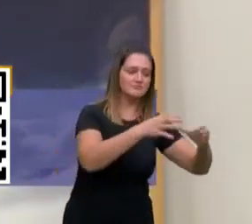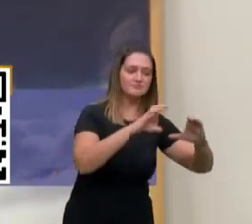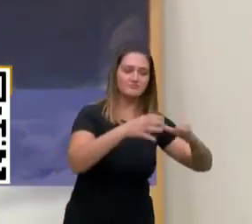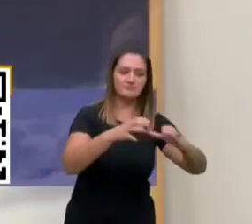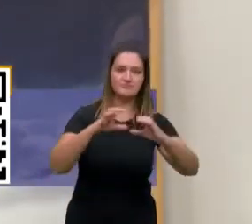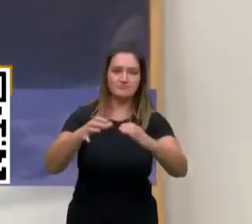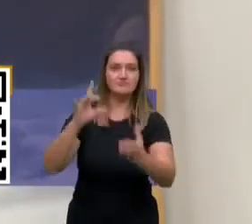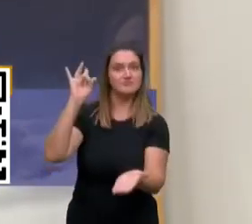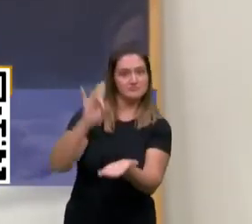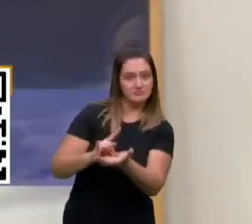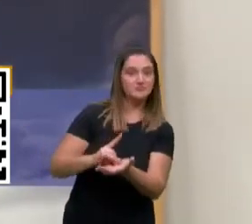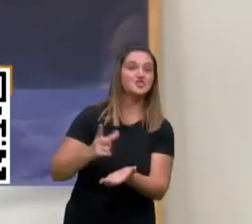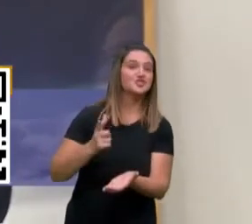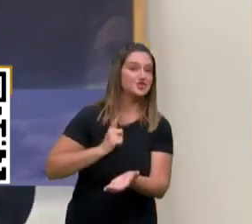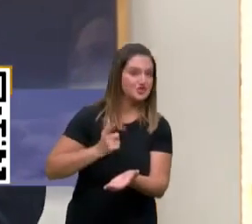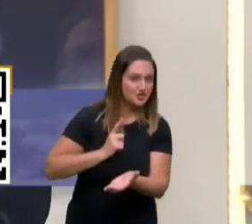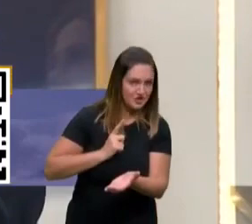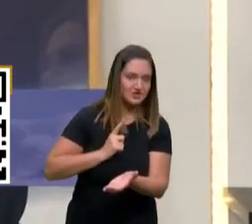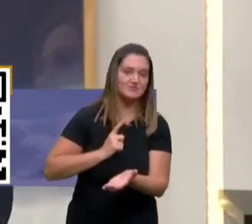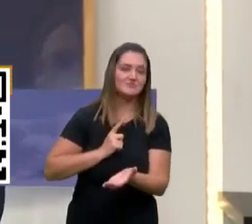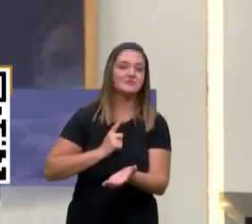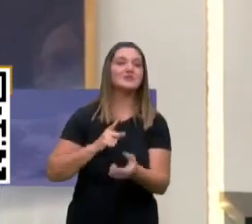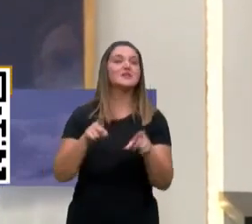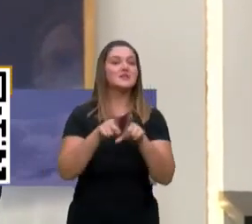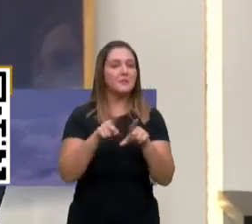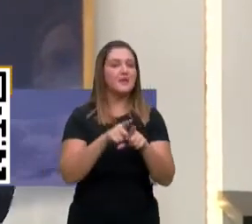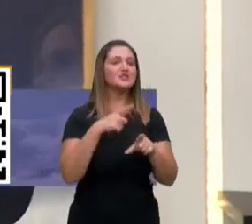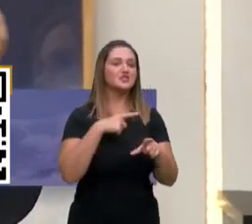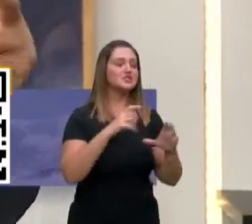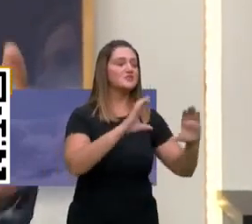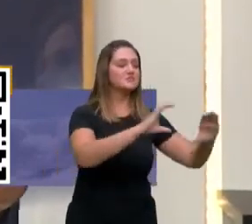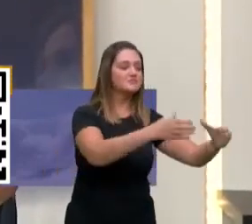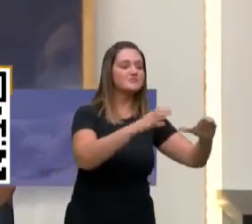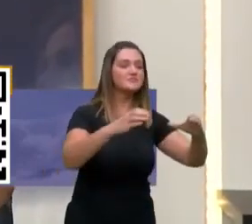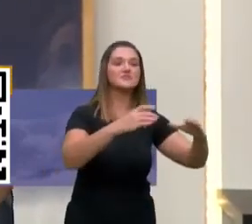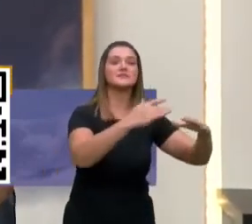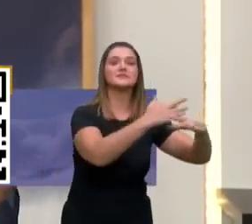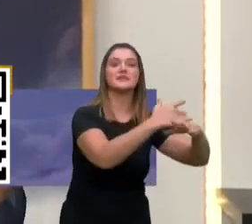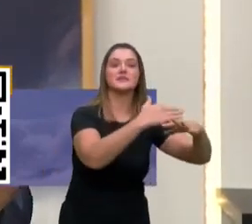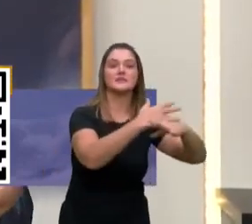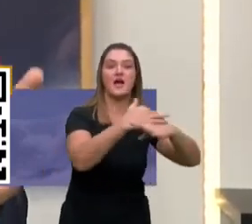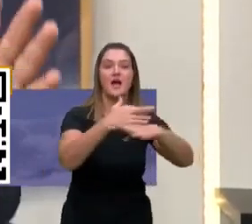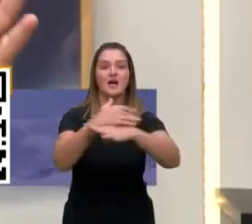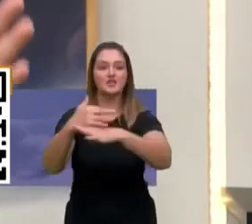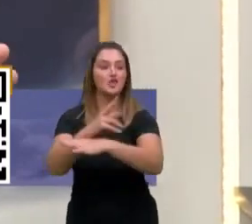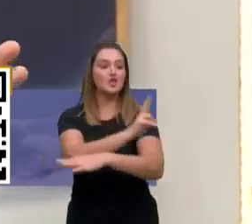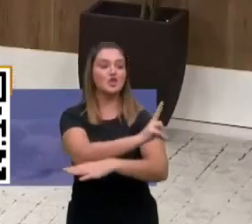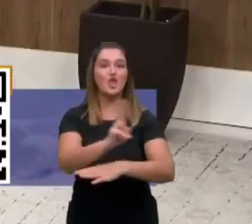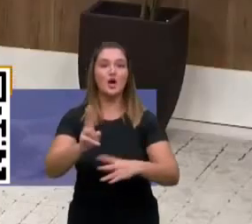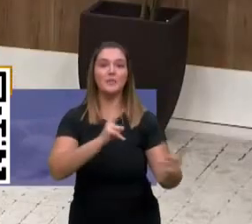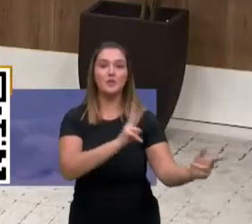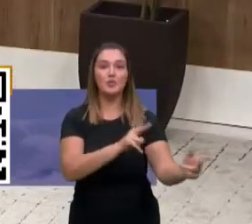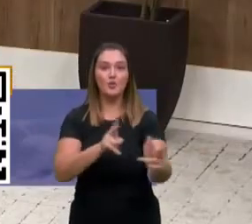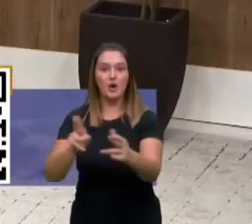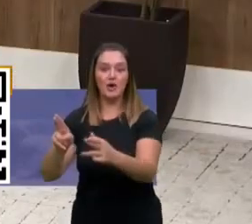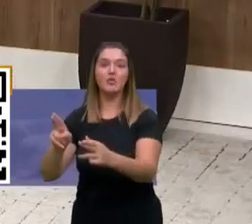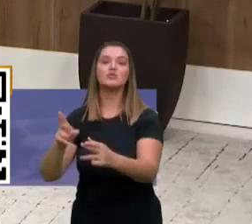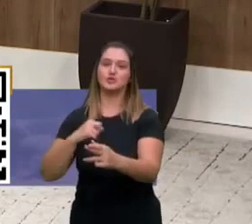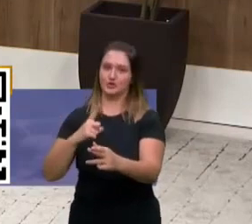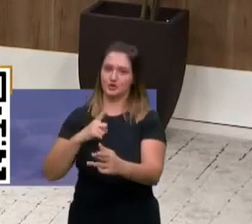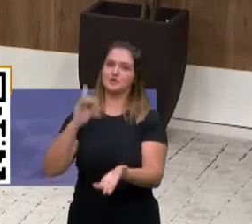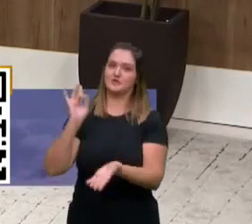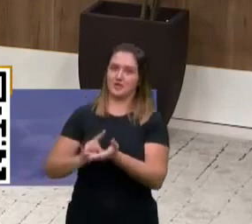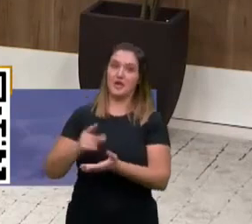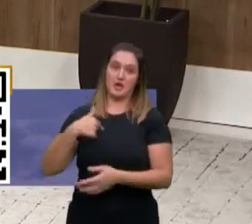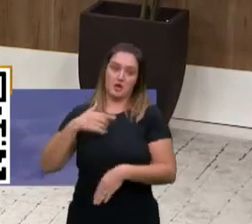Sim. Segundo, também eram nomes de 7 cidades também. Literalmente, existiram? Literalmente. Eu visitei as